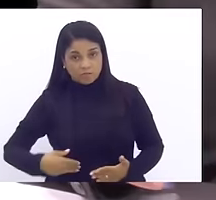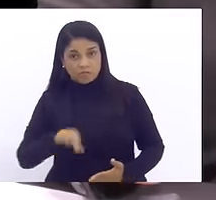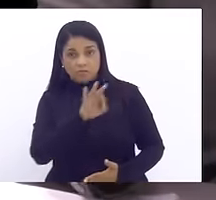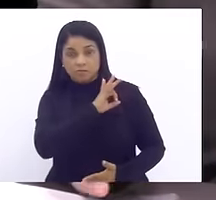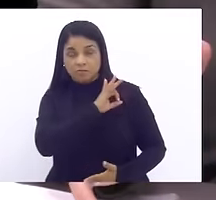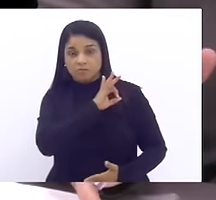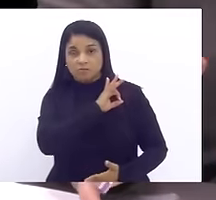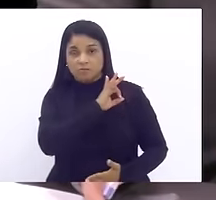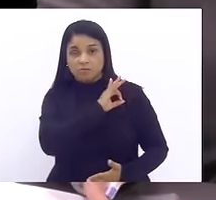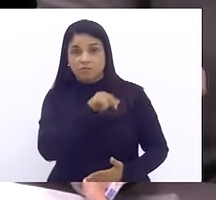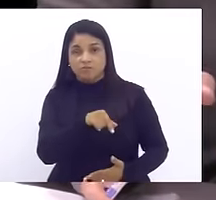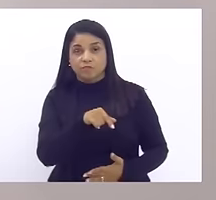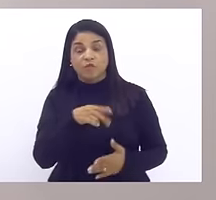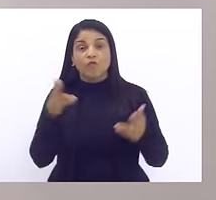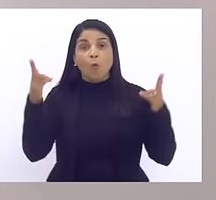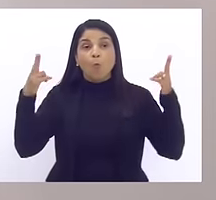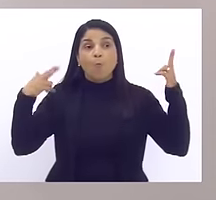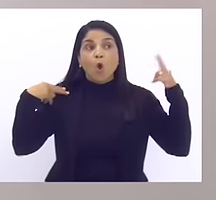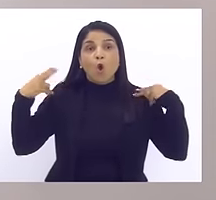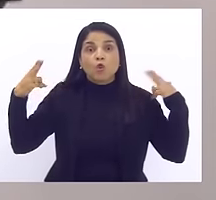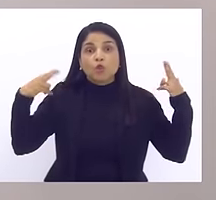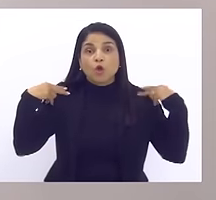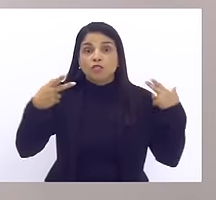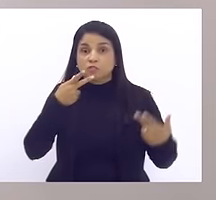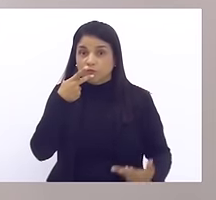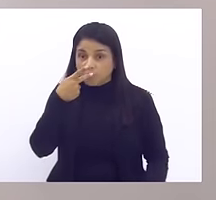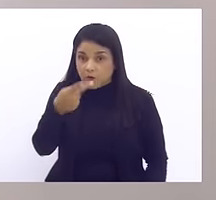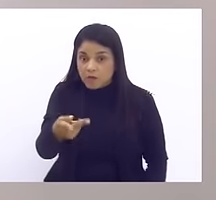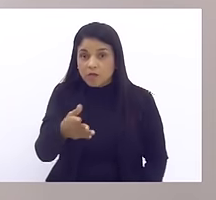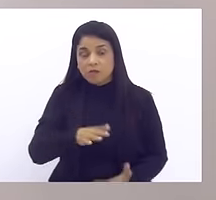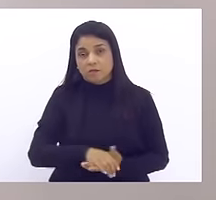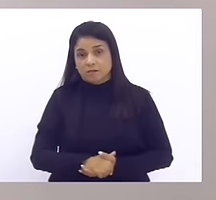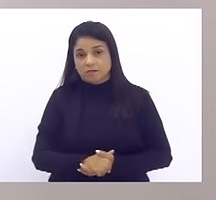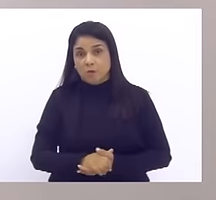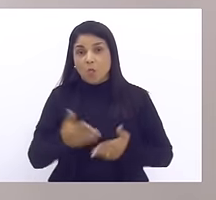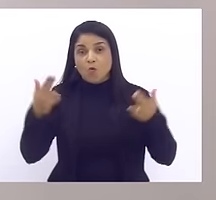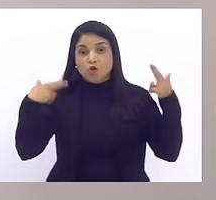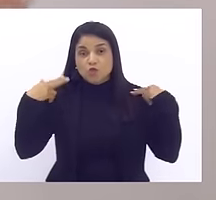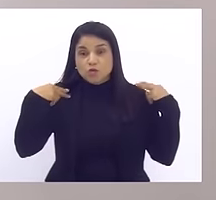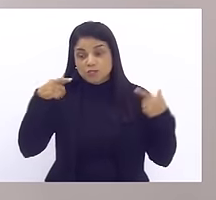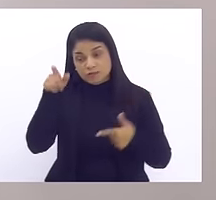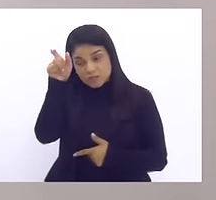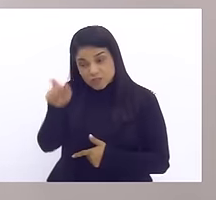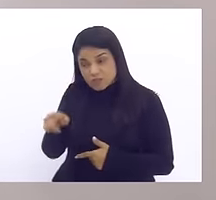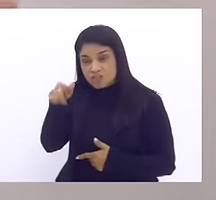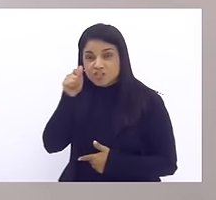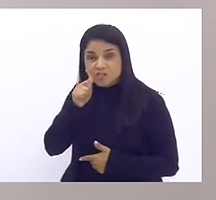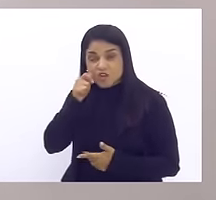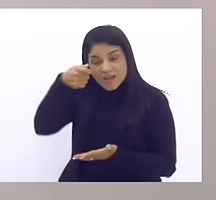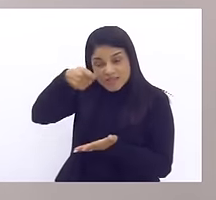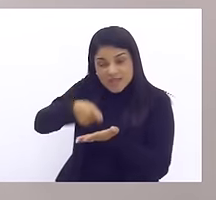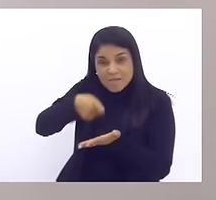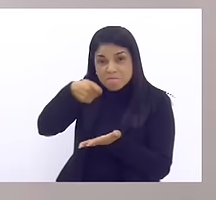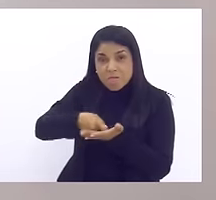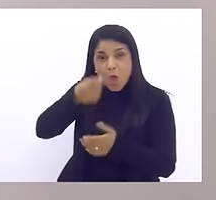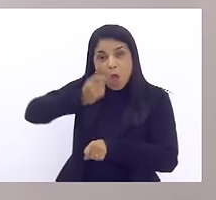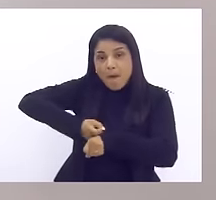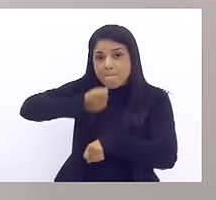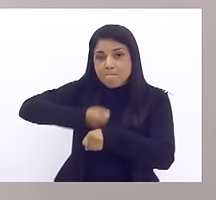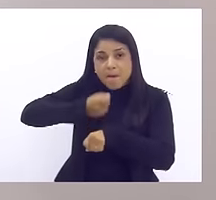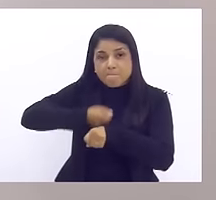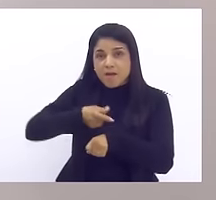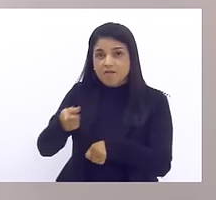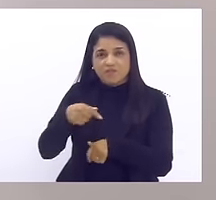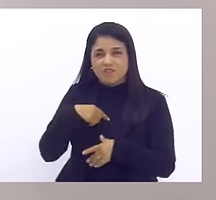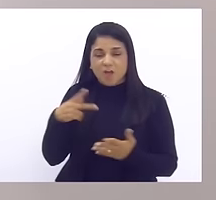eu estou lhe afirmando que foi o motorista a senhora vai continuar teimando nisso Mas a senhora vai continuar teimando nisso A senhora tá entrando a senhora tá dizendo